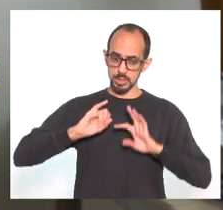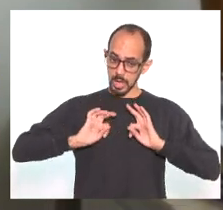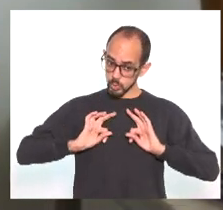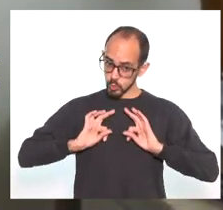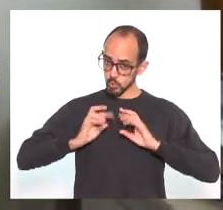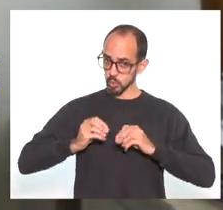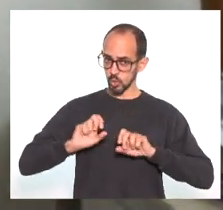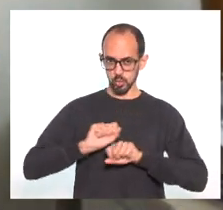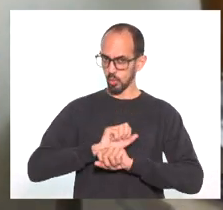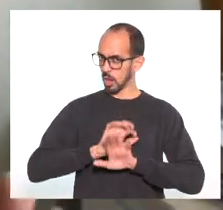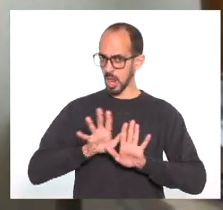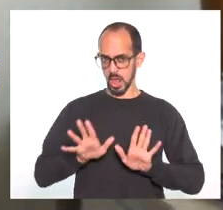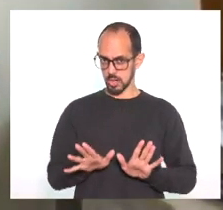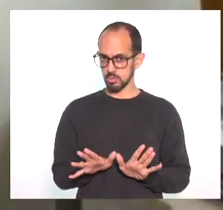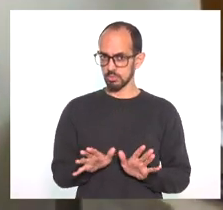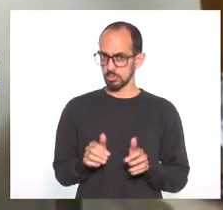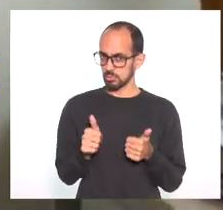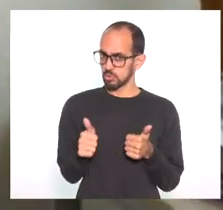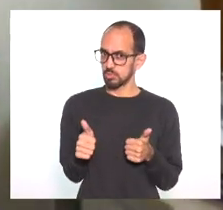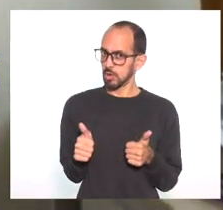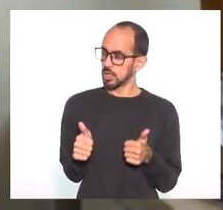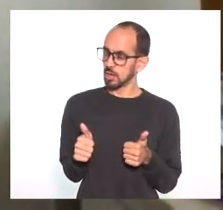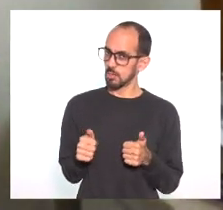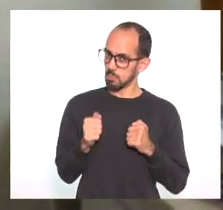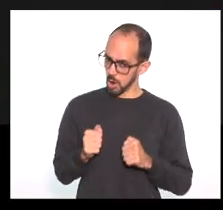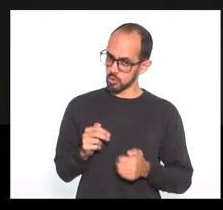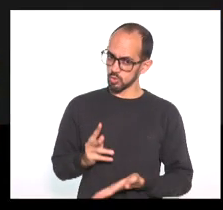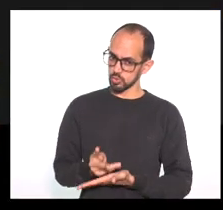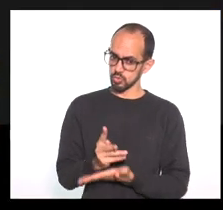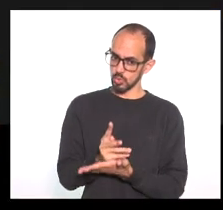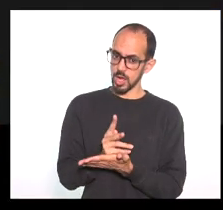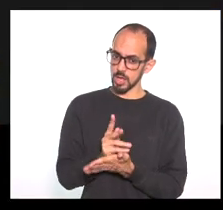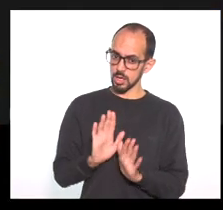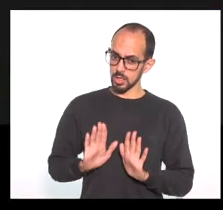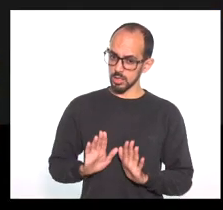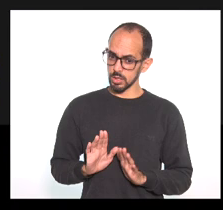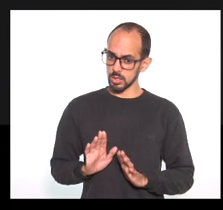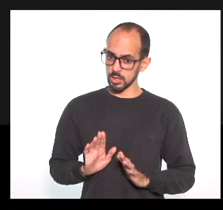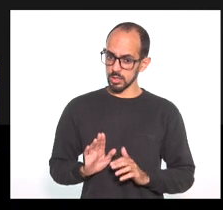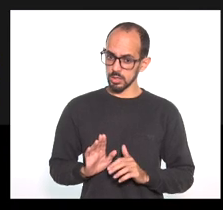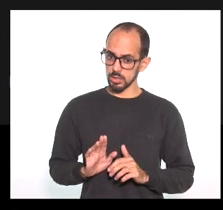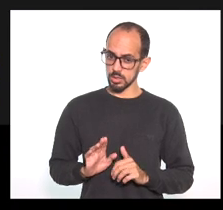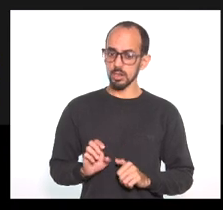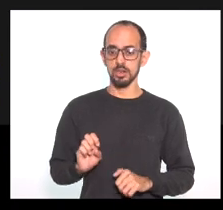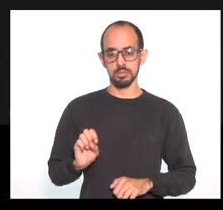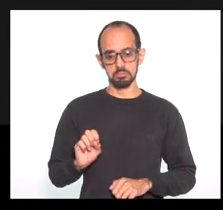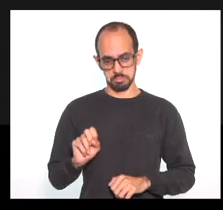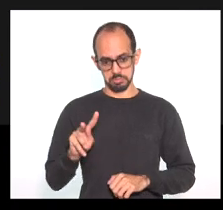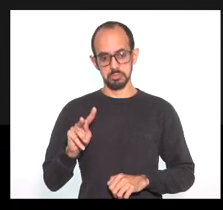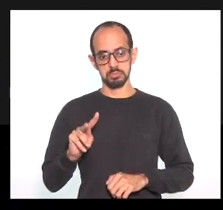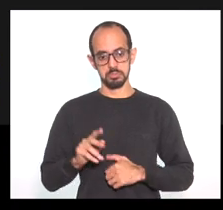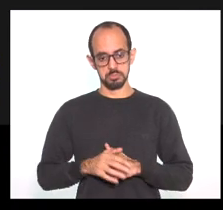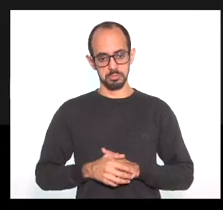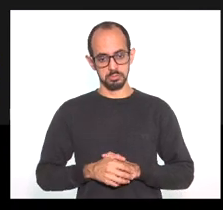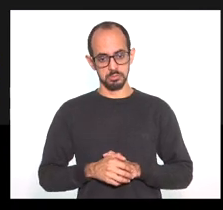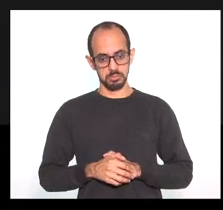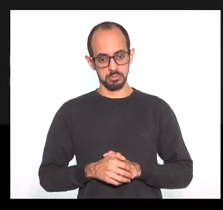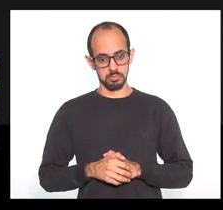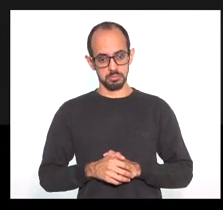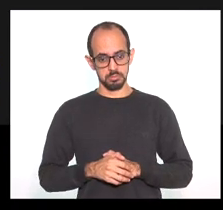até aí está tudo bem, se eu posso ir em frente. Ok. Até aí está